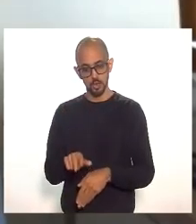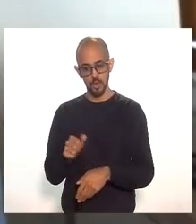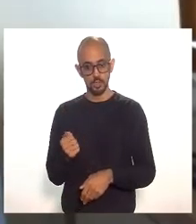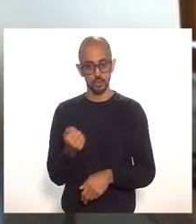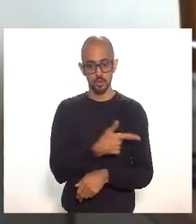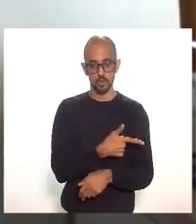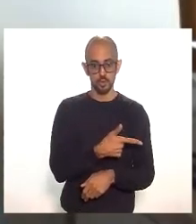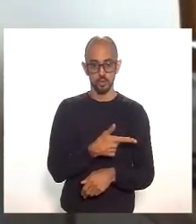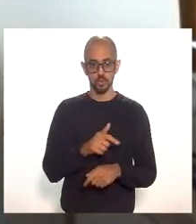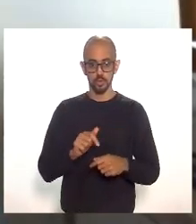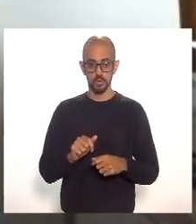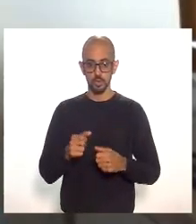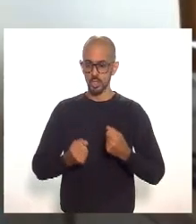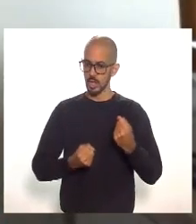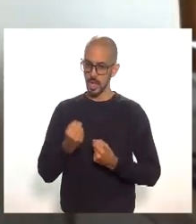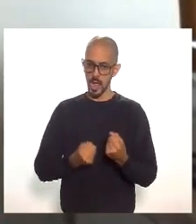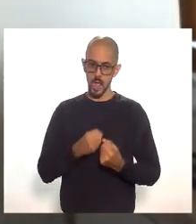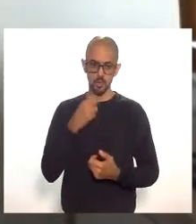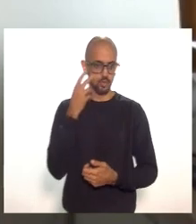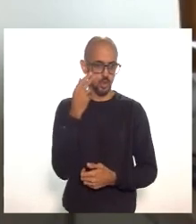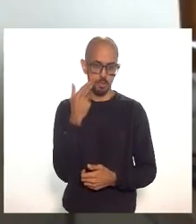veículos automotores, que transportam